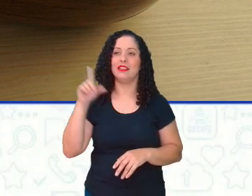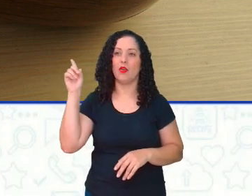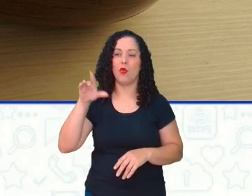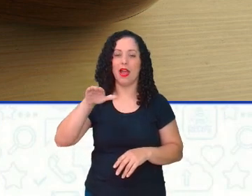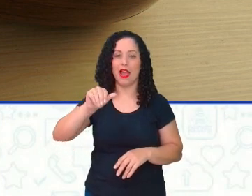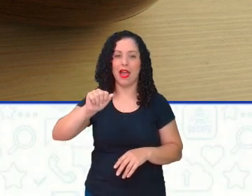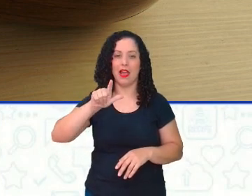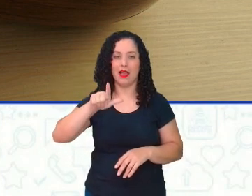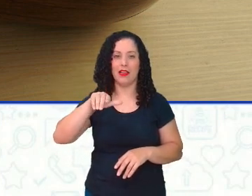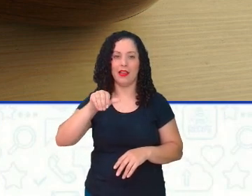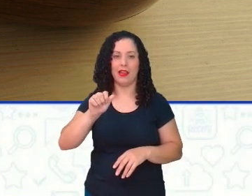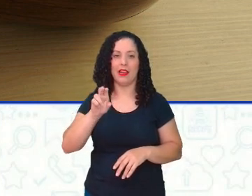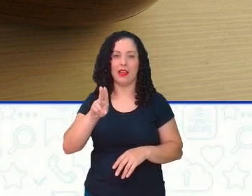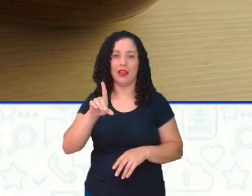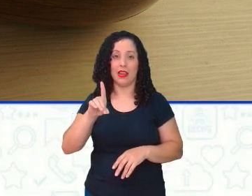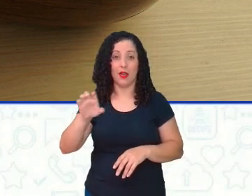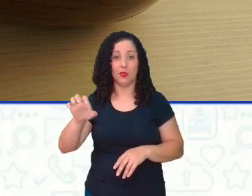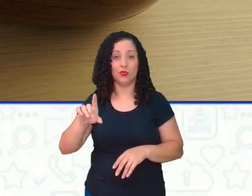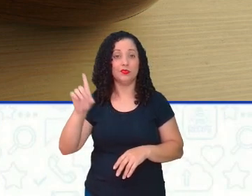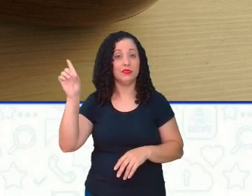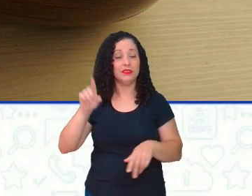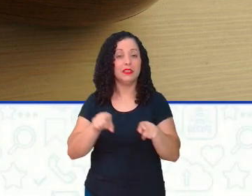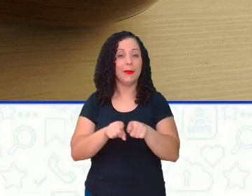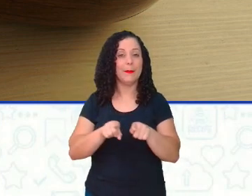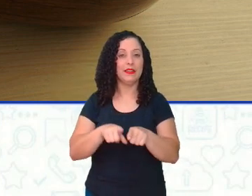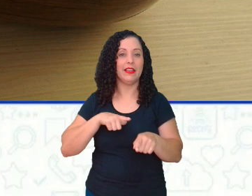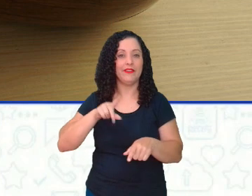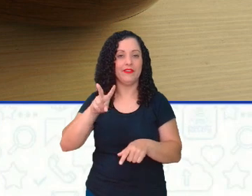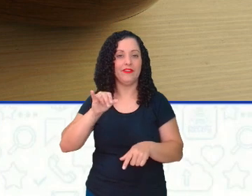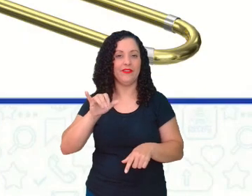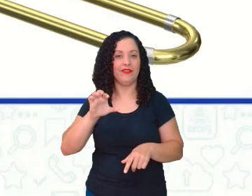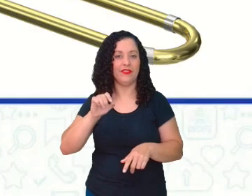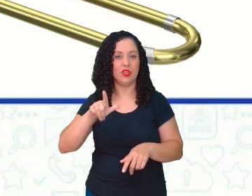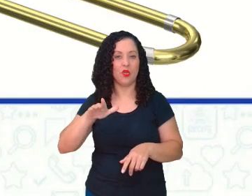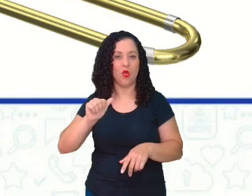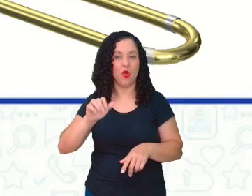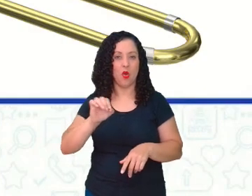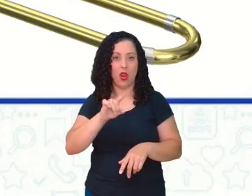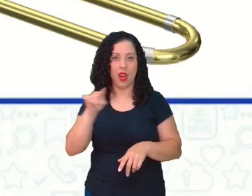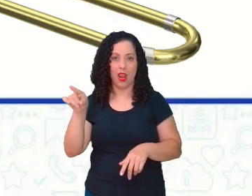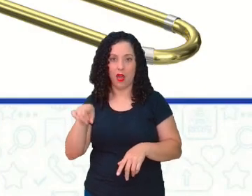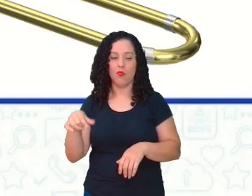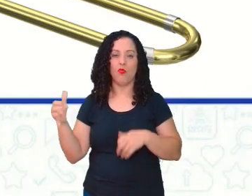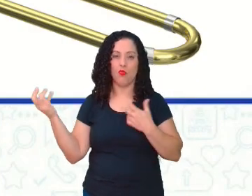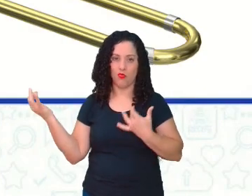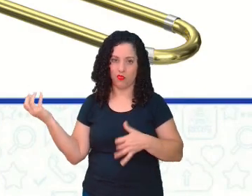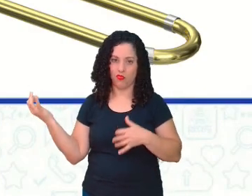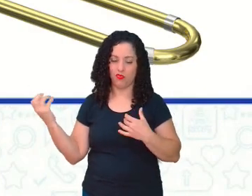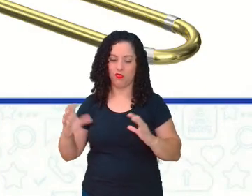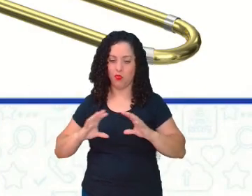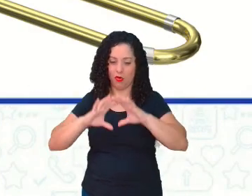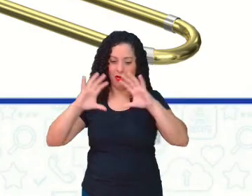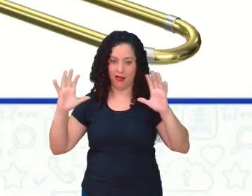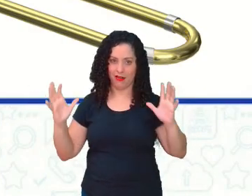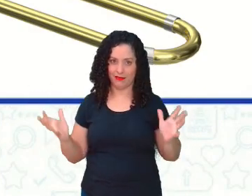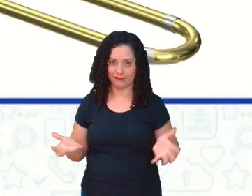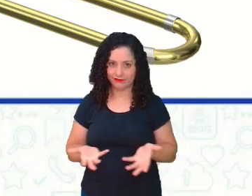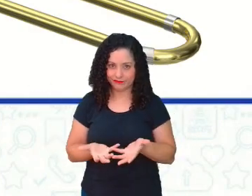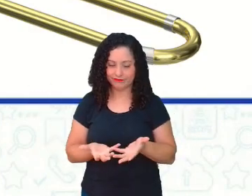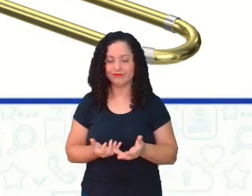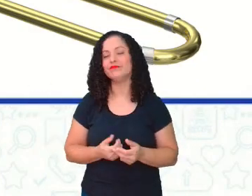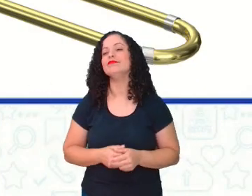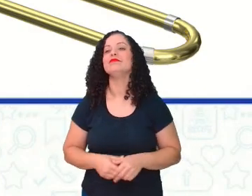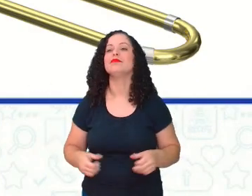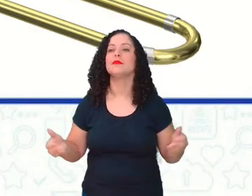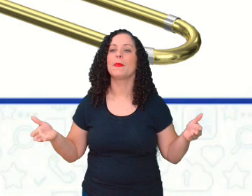o violão, que é bem conhecido, né? E tantos outros instrumentos de corda que têm bojo. Agora a gente vai ver